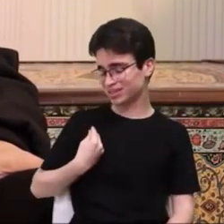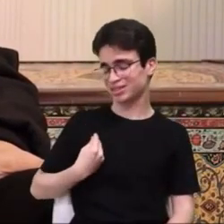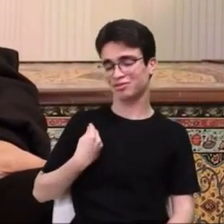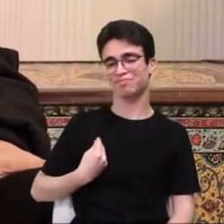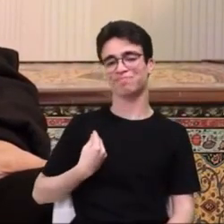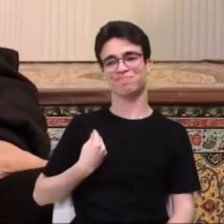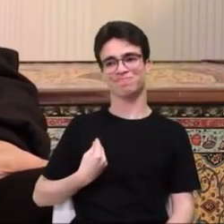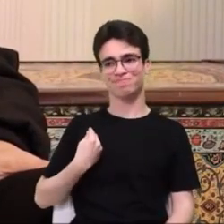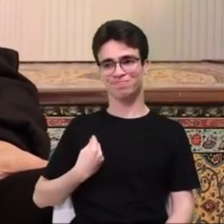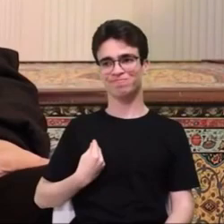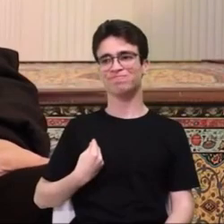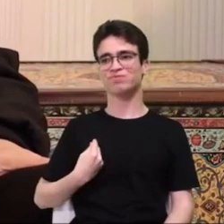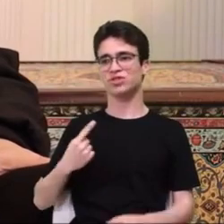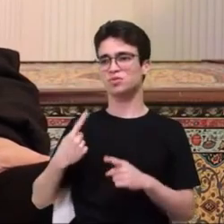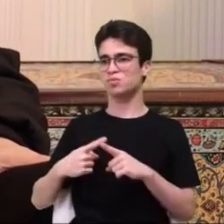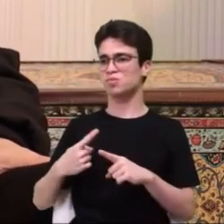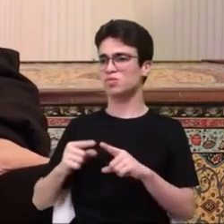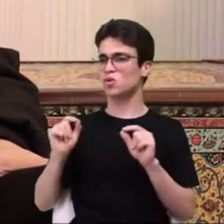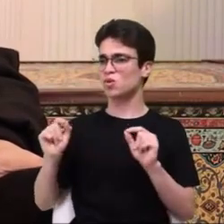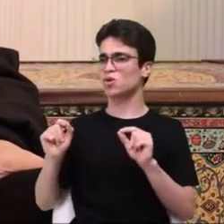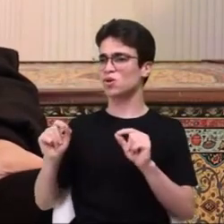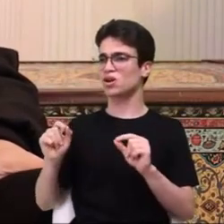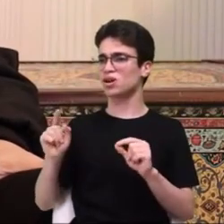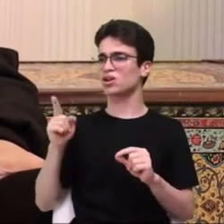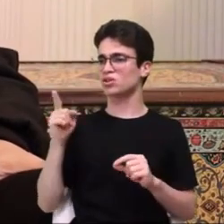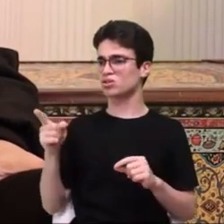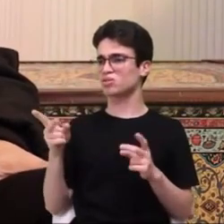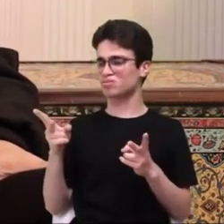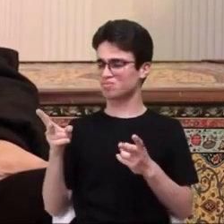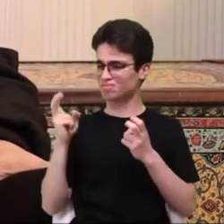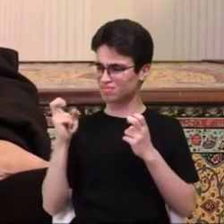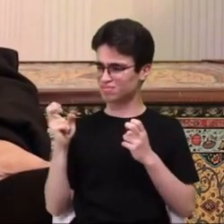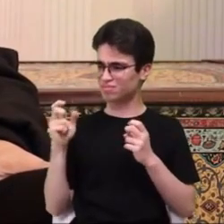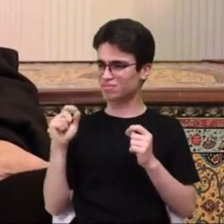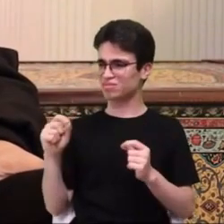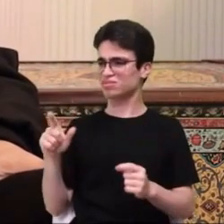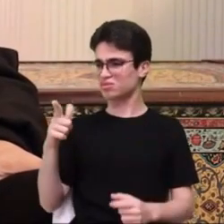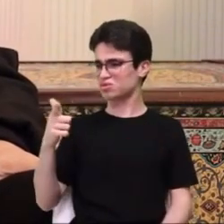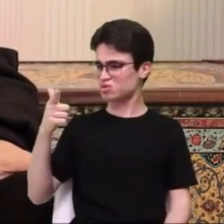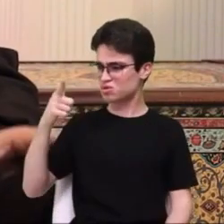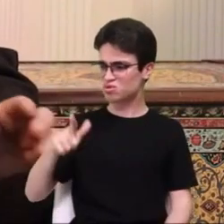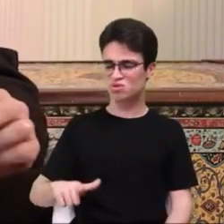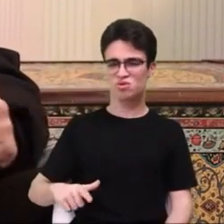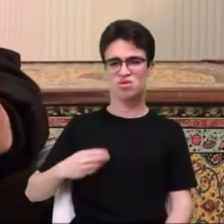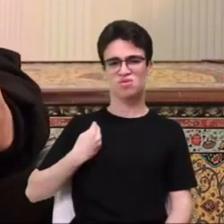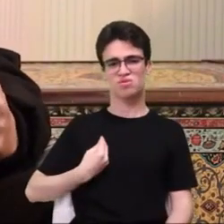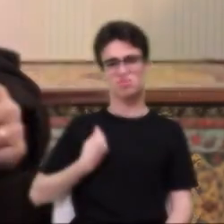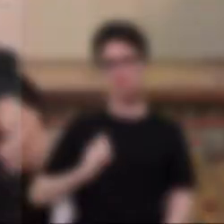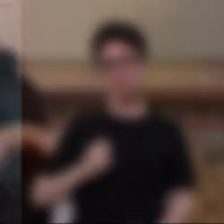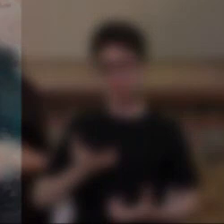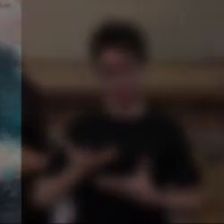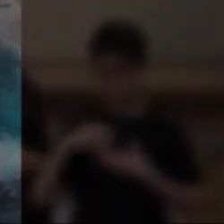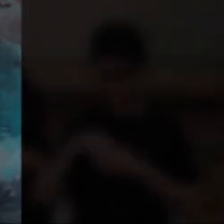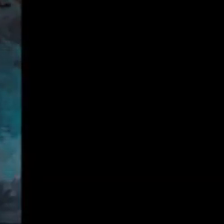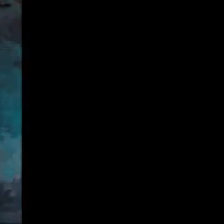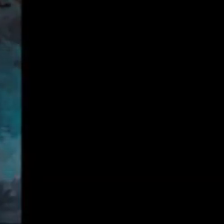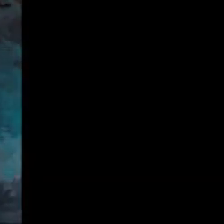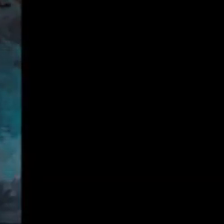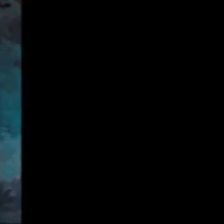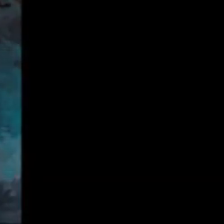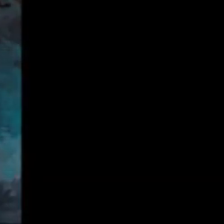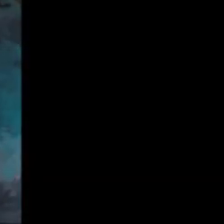porque você se ver nesta caminhada de ressignificação, de dentro para fora,